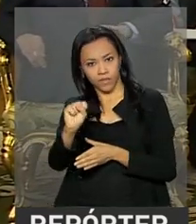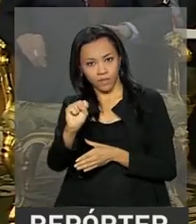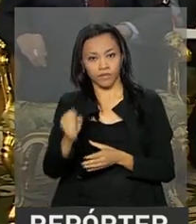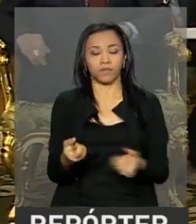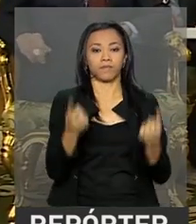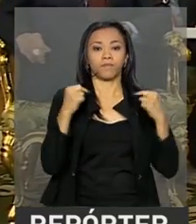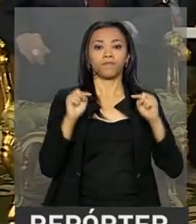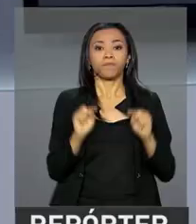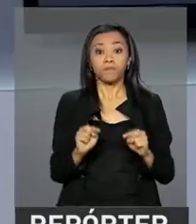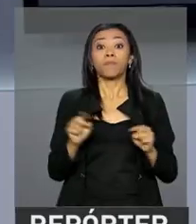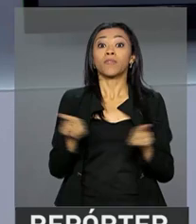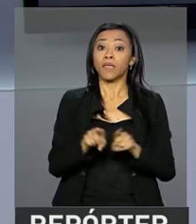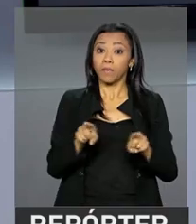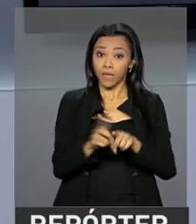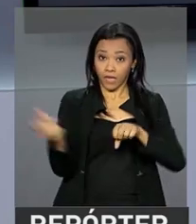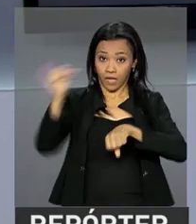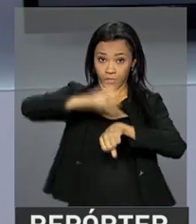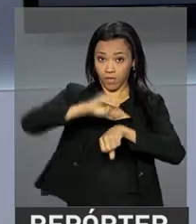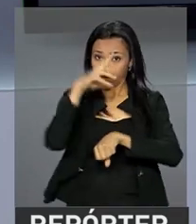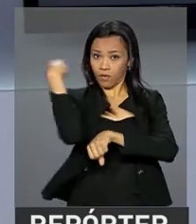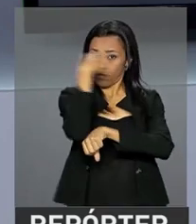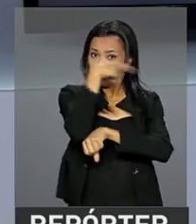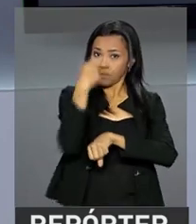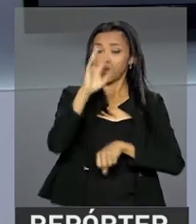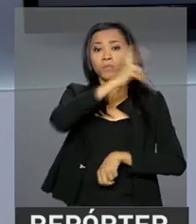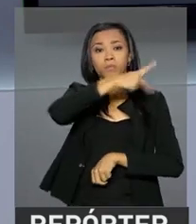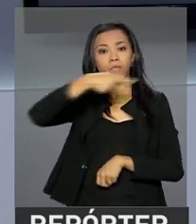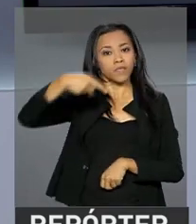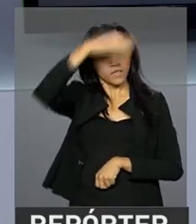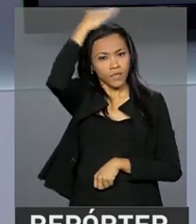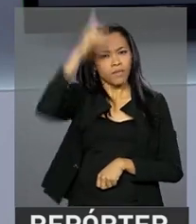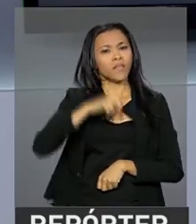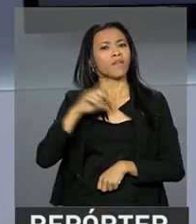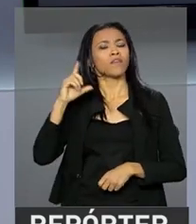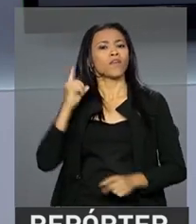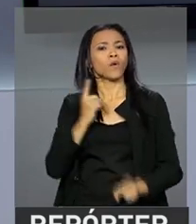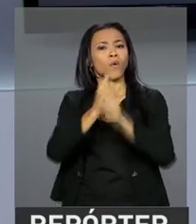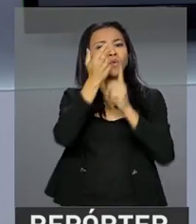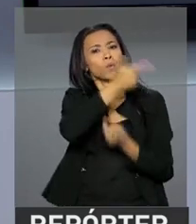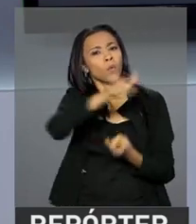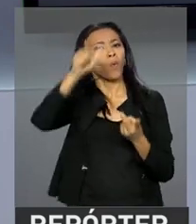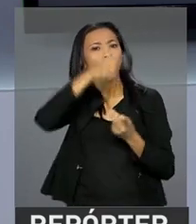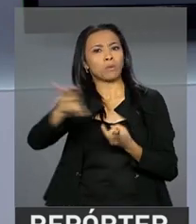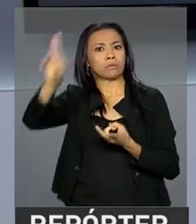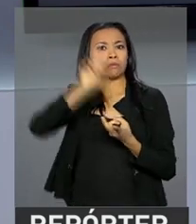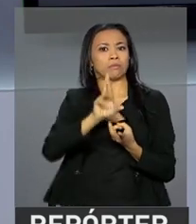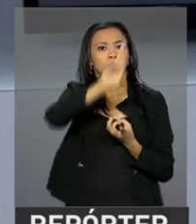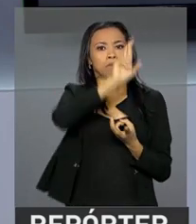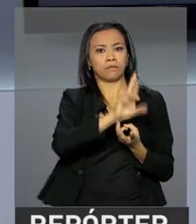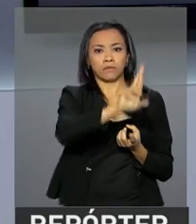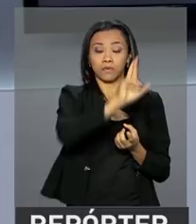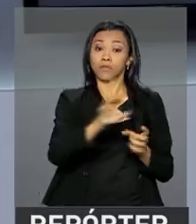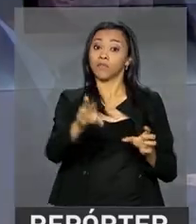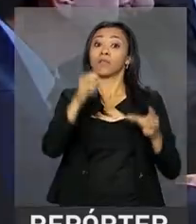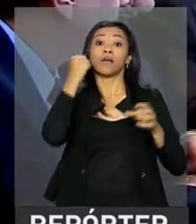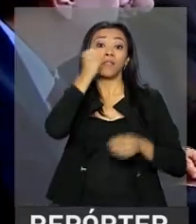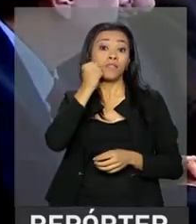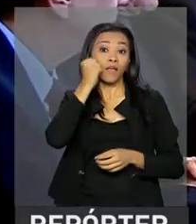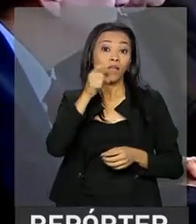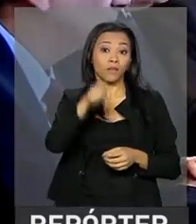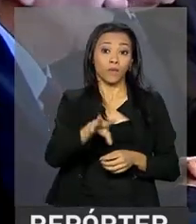Índia. Ainda em Moscou, Michel Temer teve encontro com outras autoridades russas, entre elas a senadora